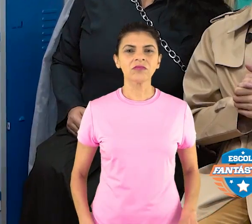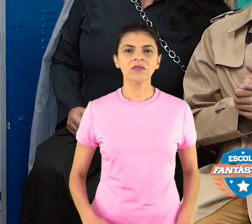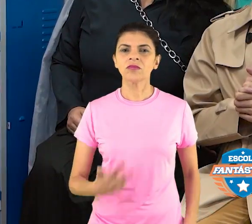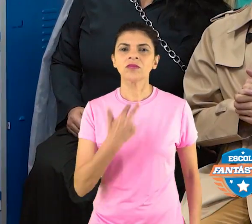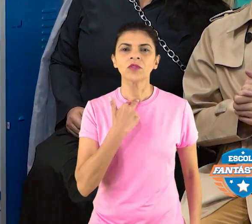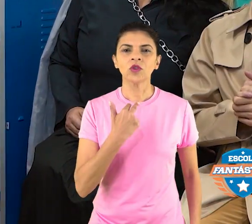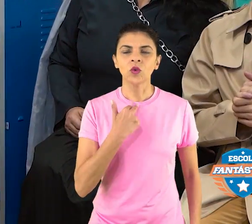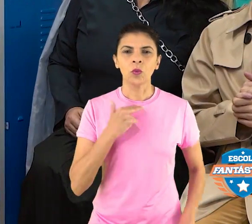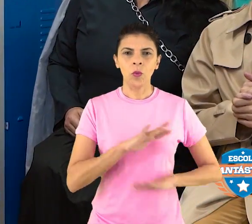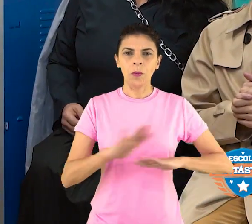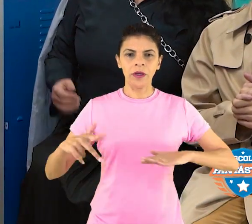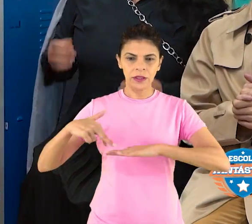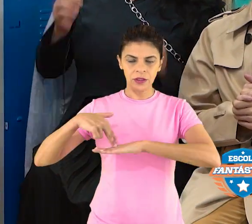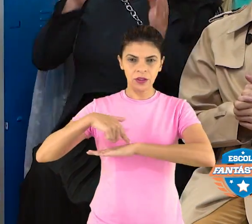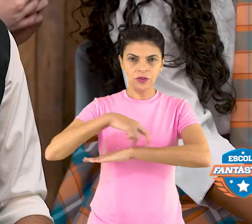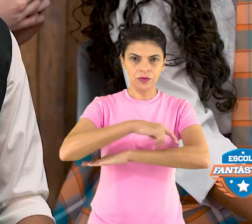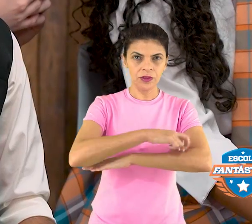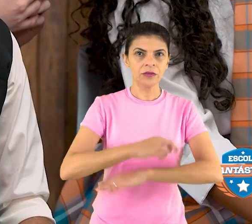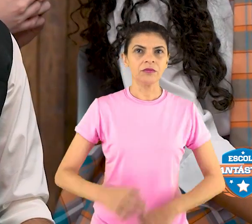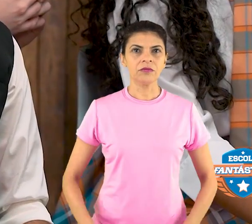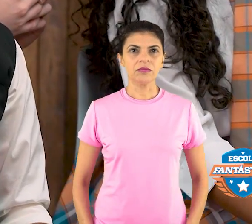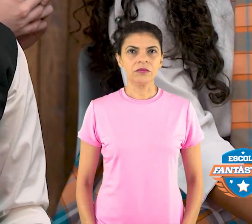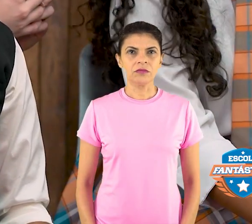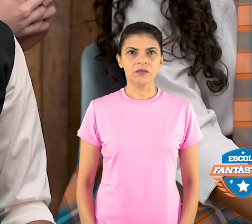Eu não posso mais desfilar.